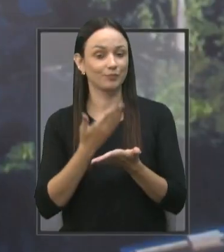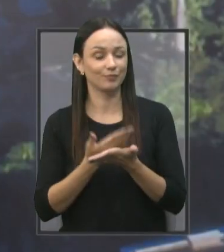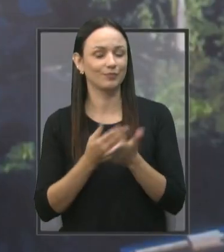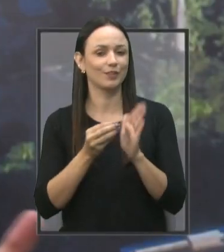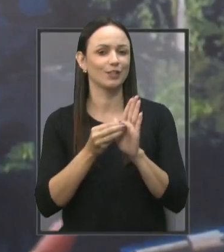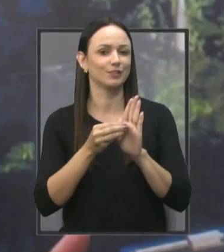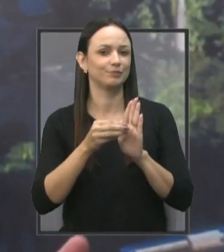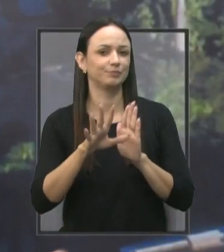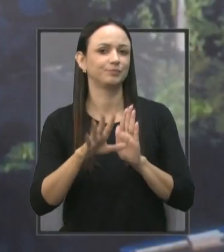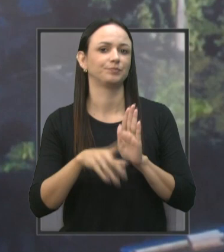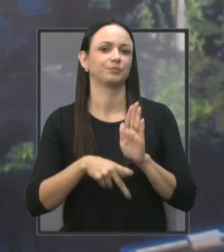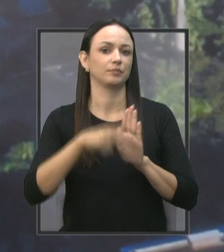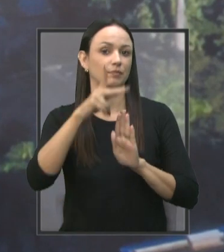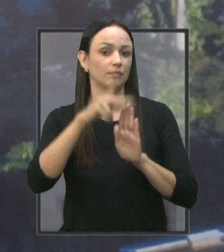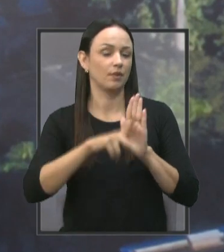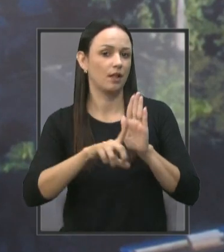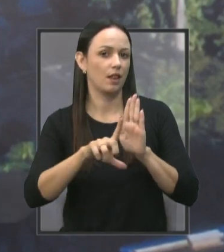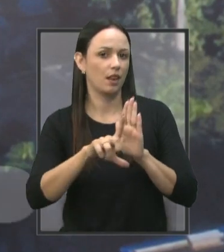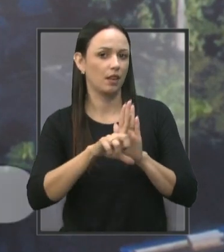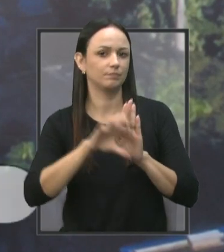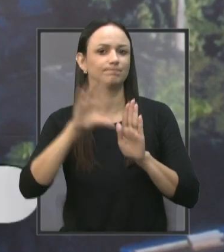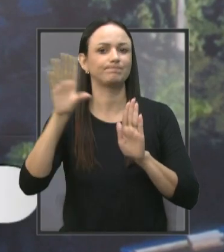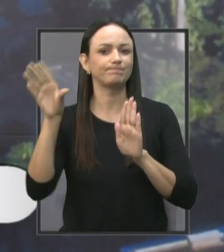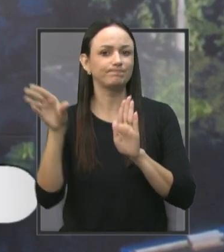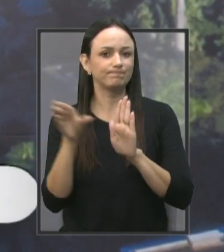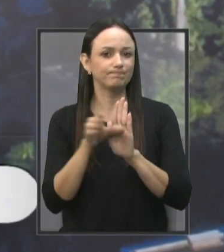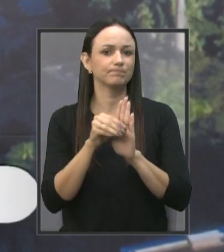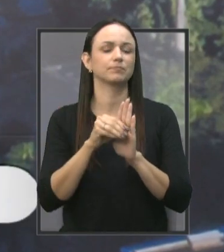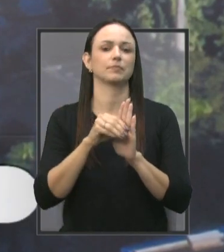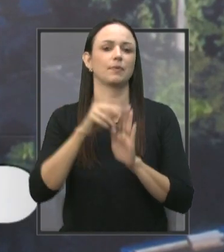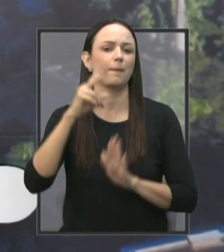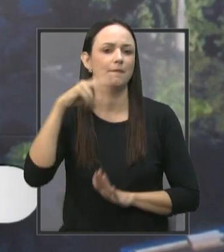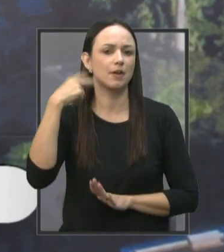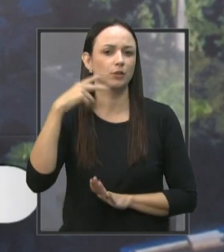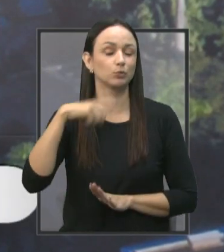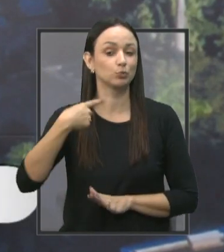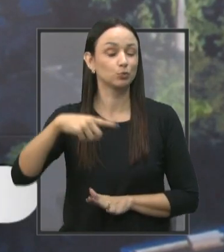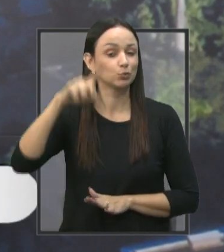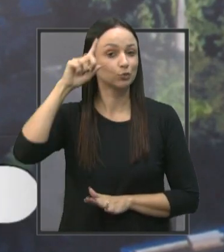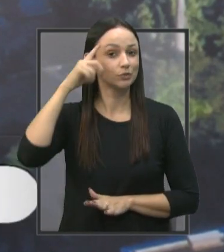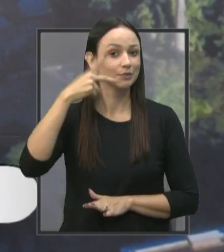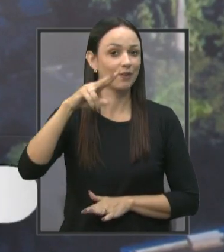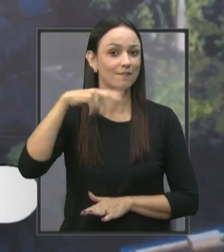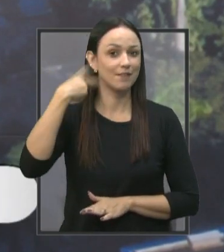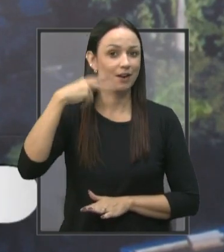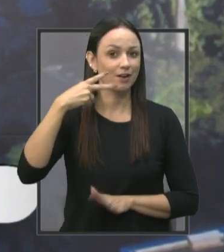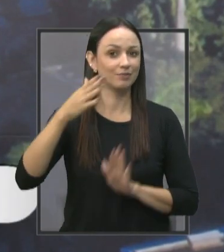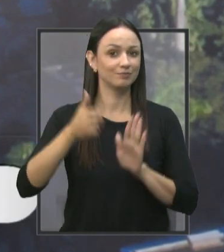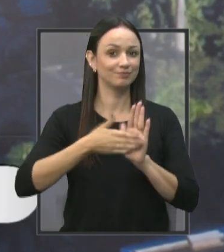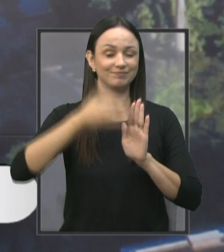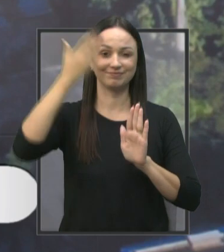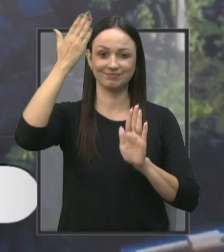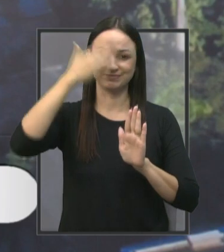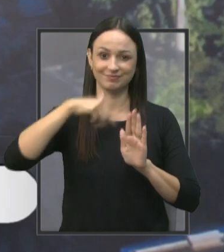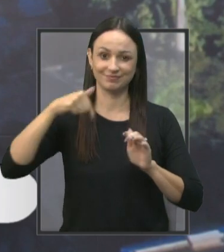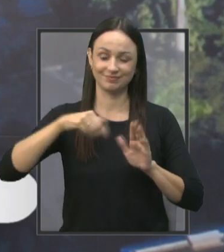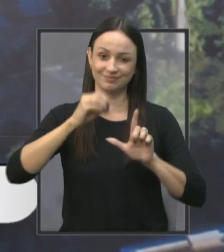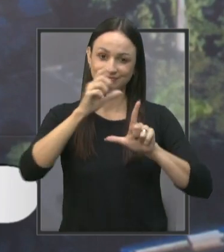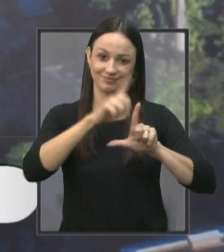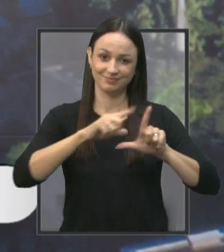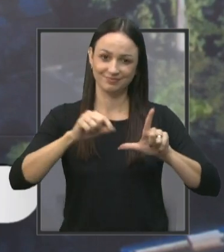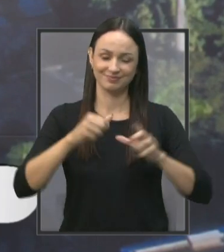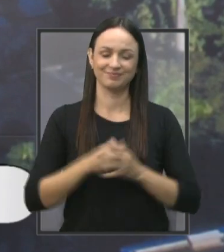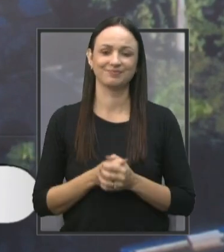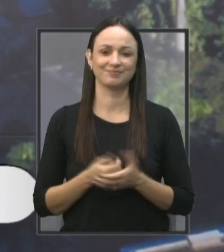Requerimentos, indicações, projetos de lei, emendas parlamentares, enfim, o dia a dia do seu vereador passado a limpo aqui na TV